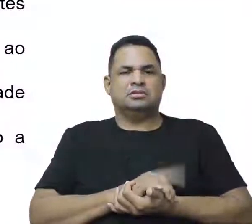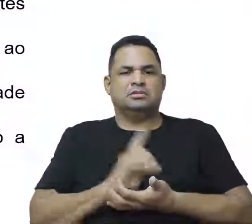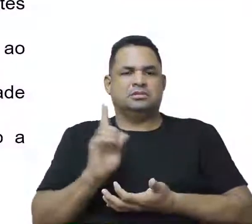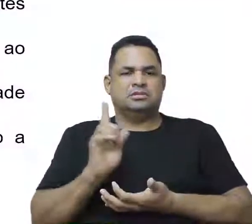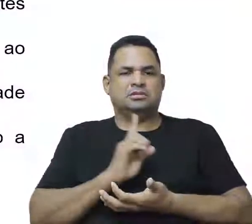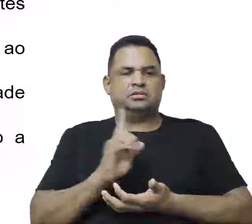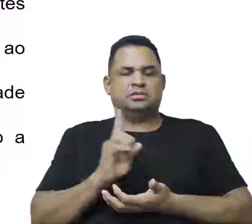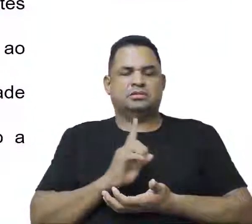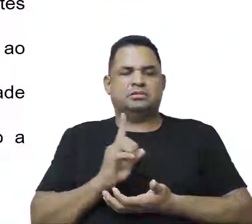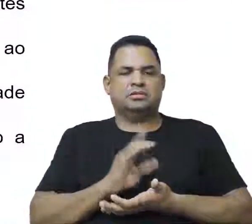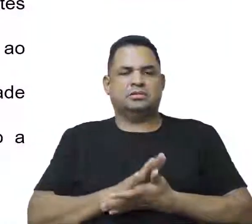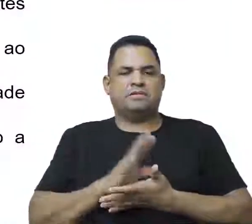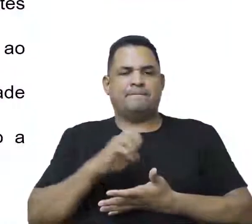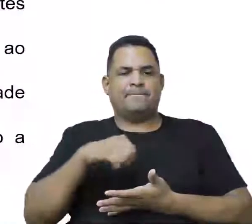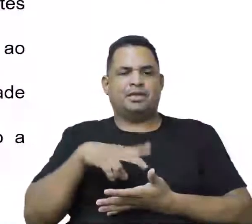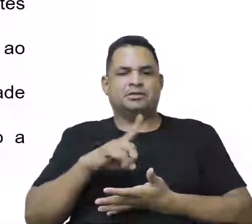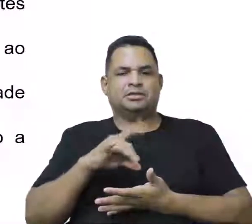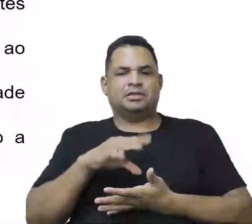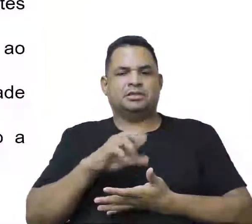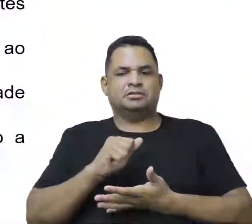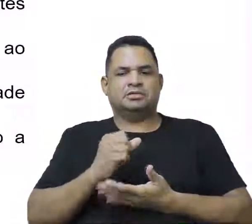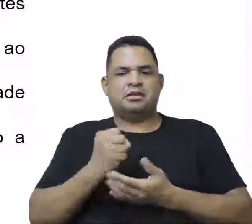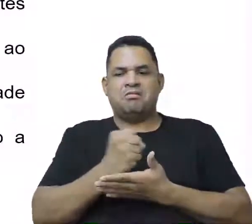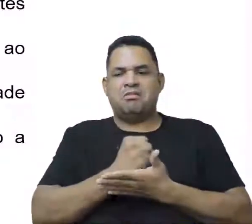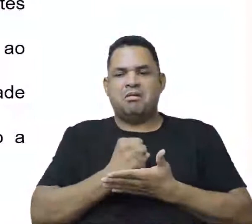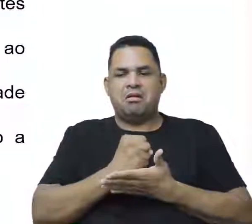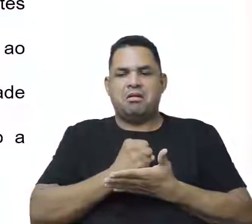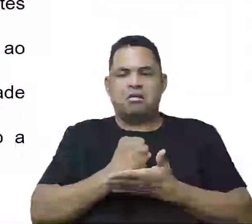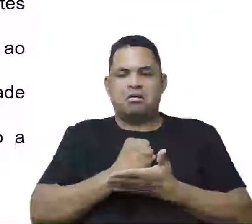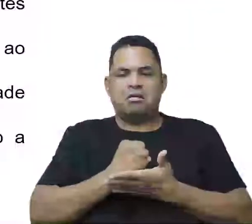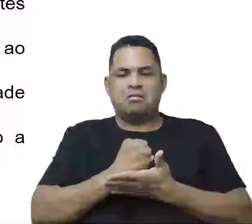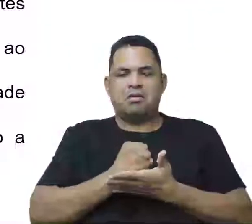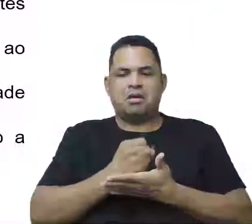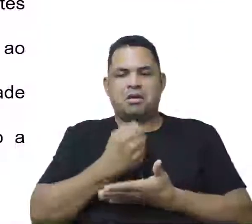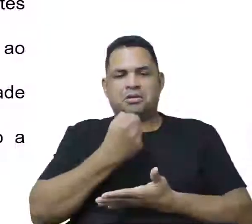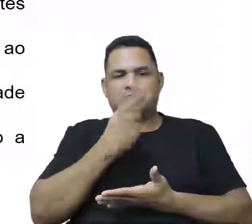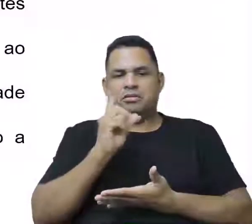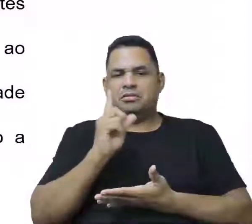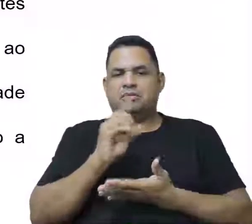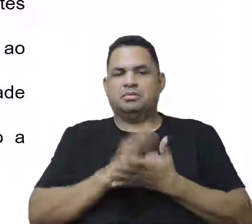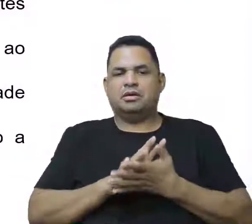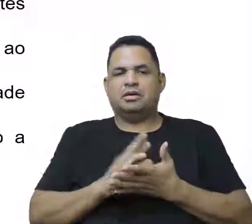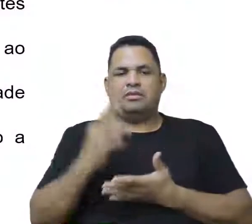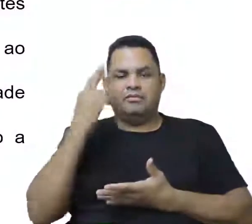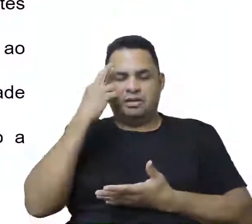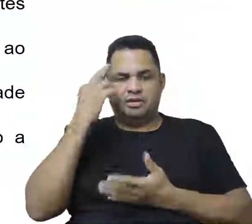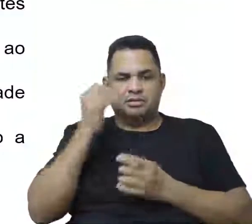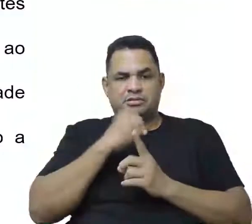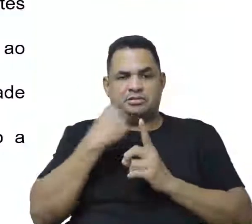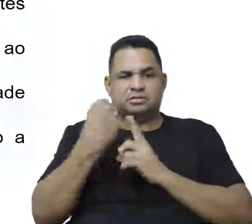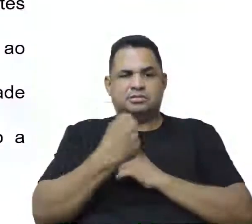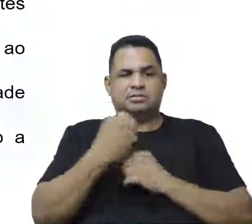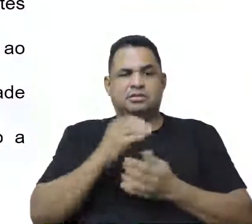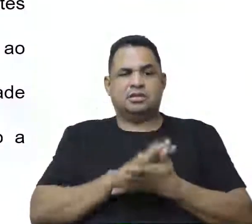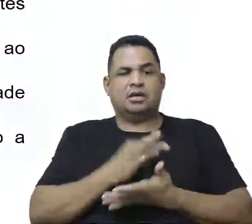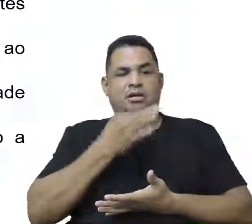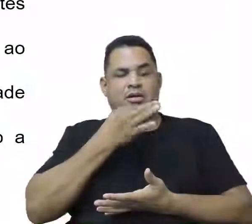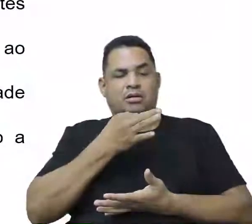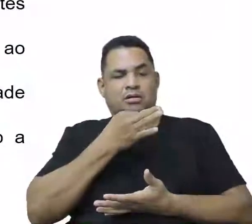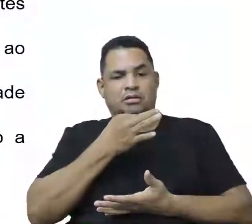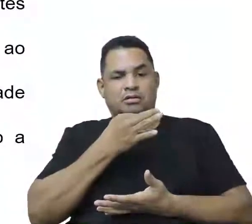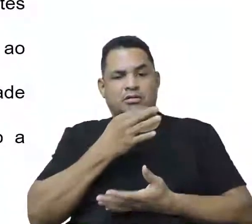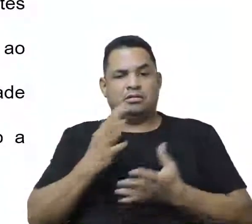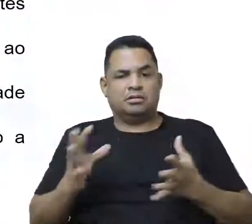é medicalizada. Não está falando ali que é um remédio e tal. Está fazendo uma reflexão social. Ela é crítica.